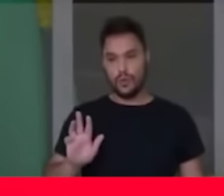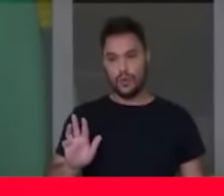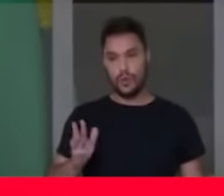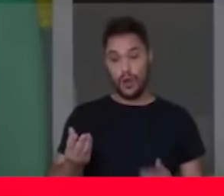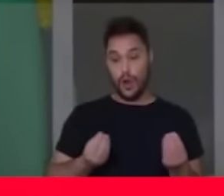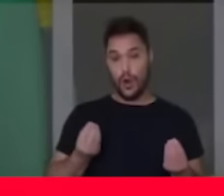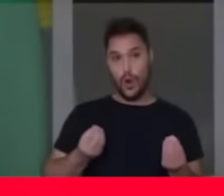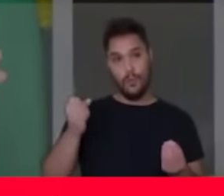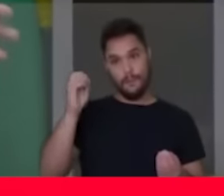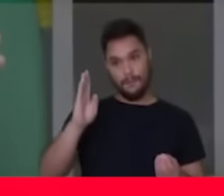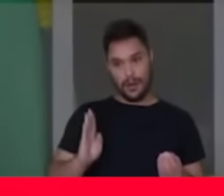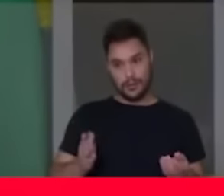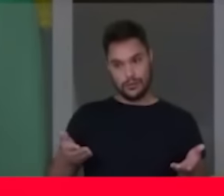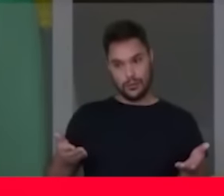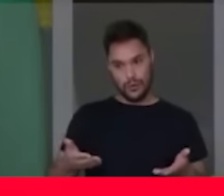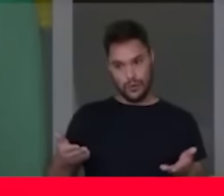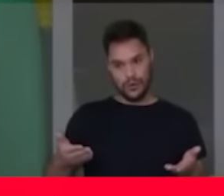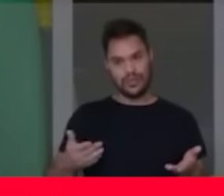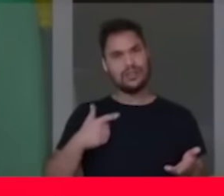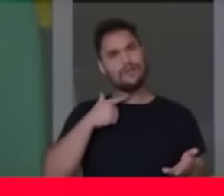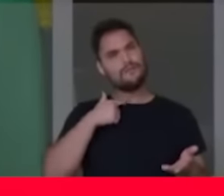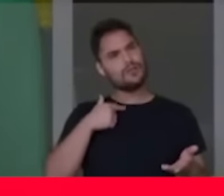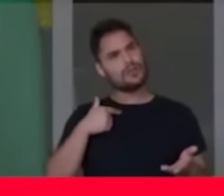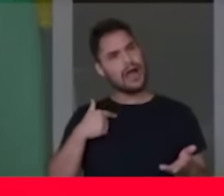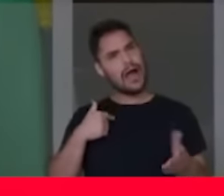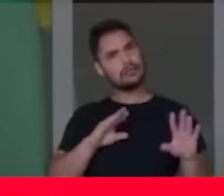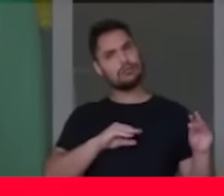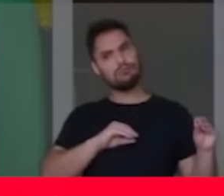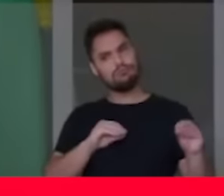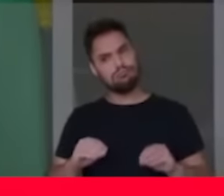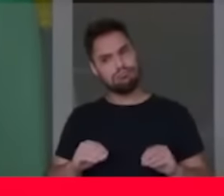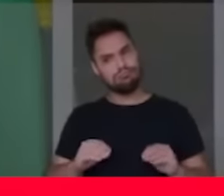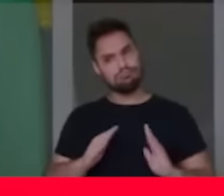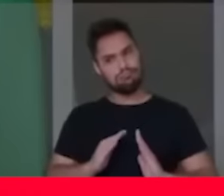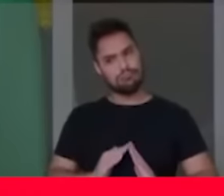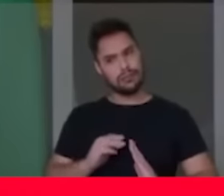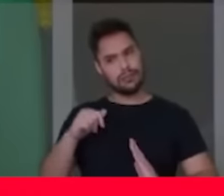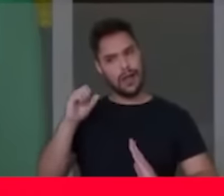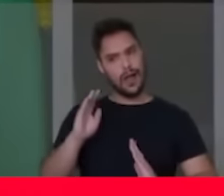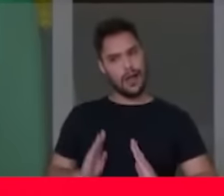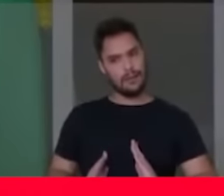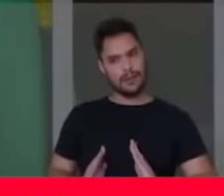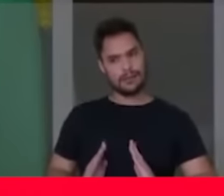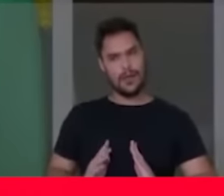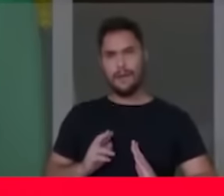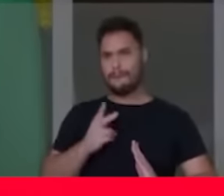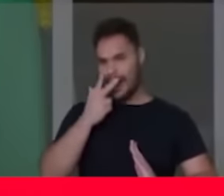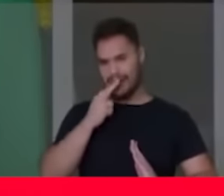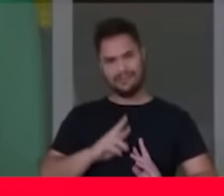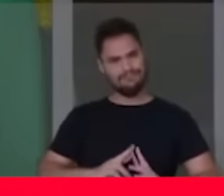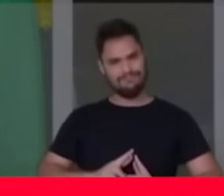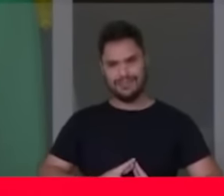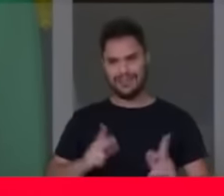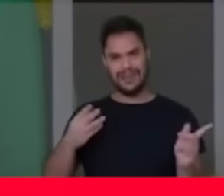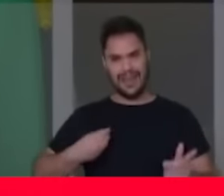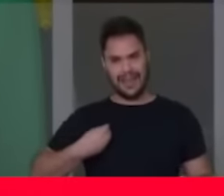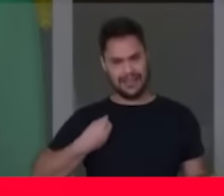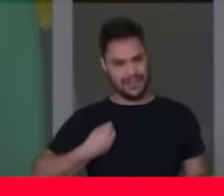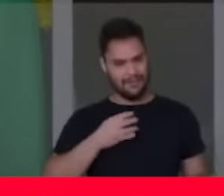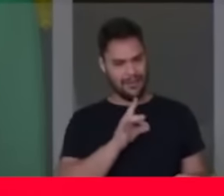Brasil, dá até vontade de morar nesse Brasil. Calma, gente. É um descolamento total da realidade que não dá para acreditar realmente